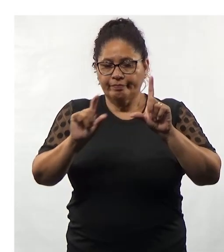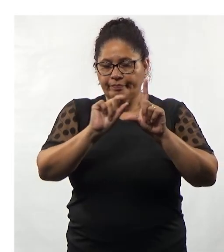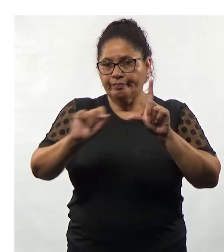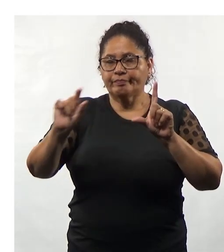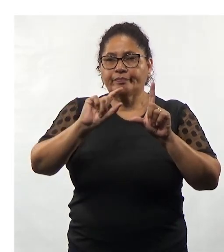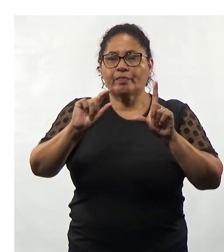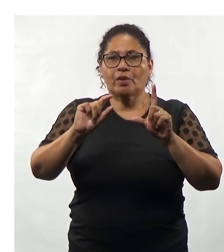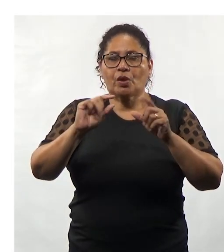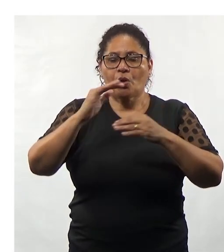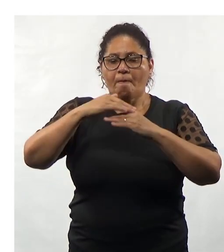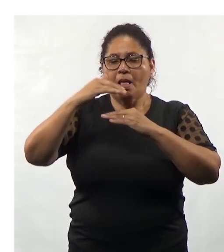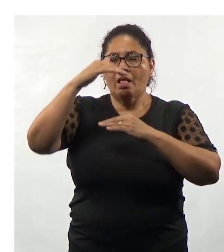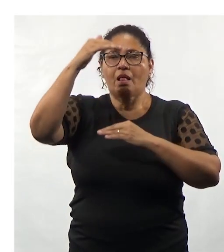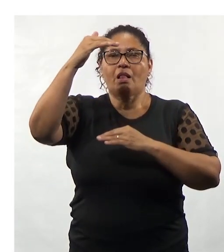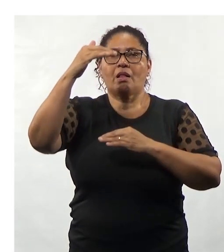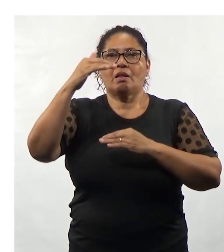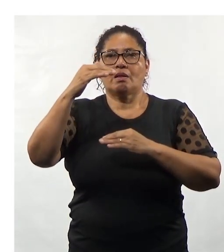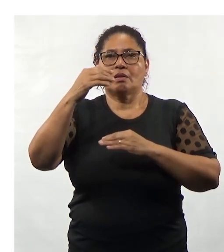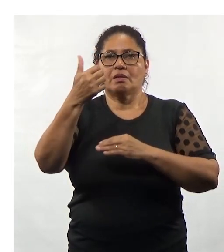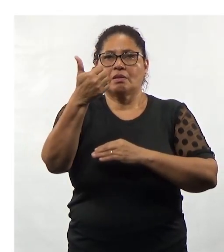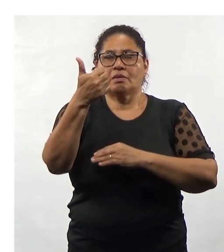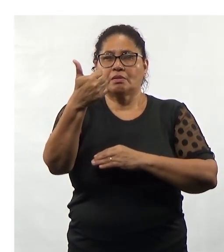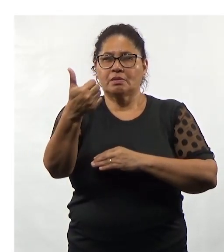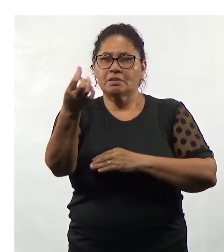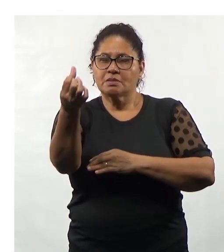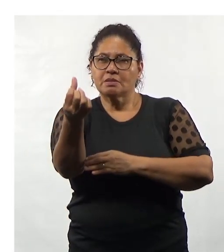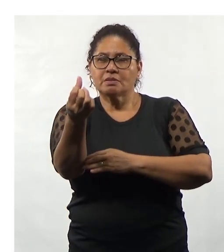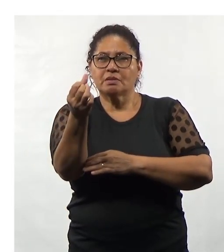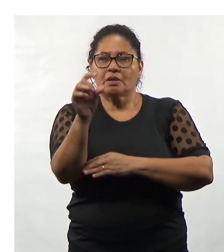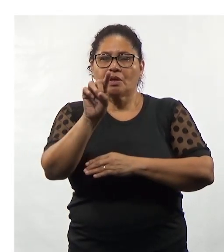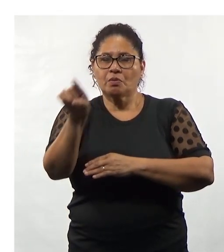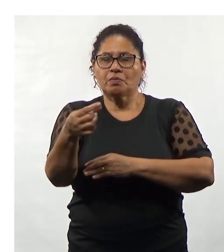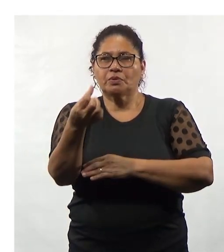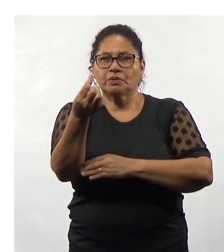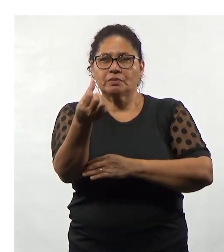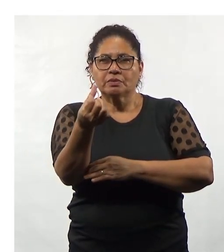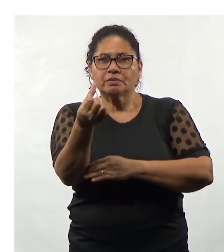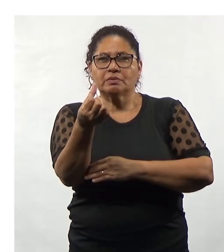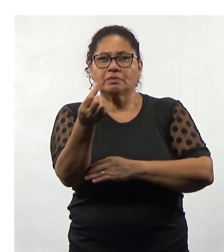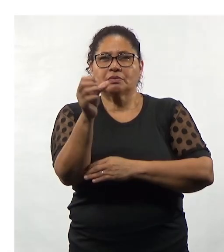superiores, né, a 16,56